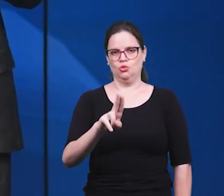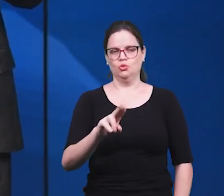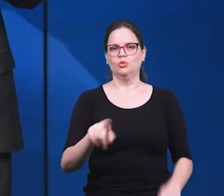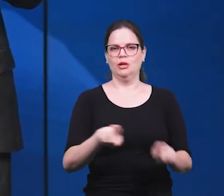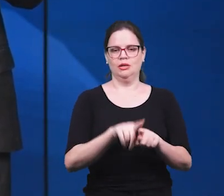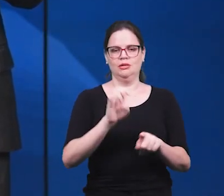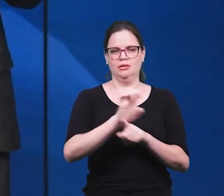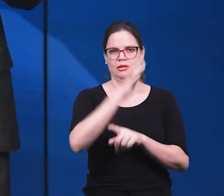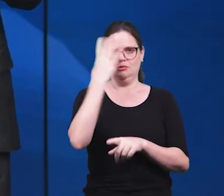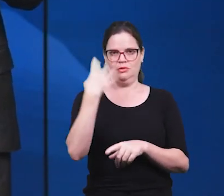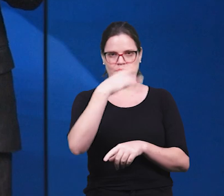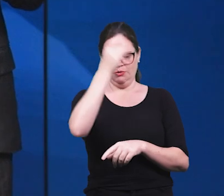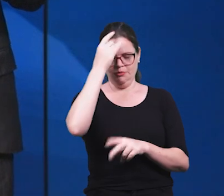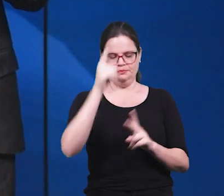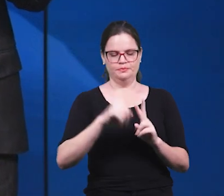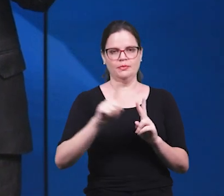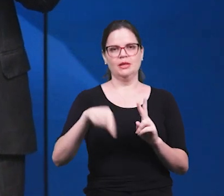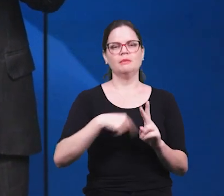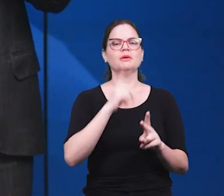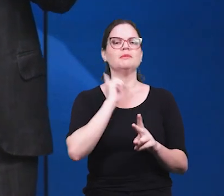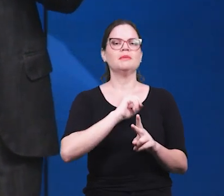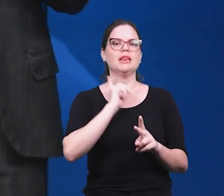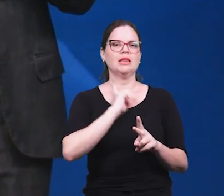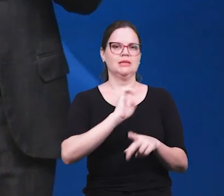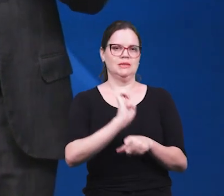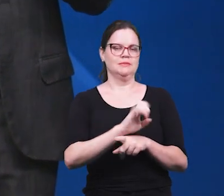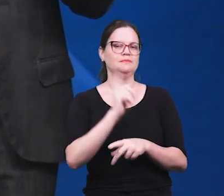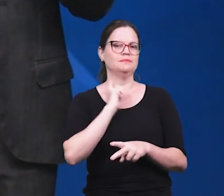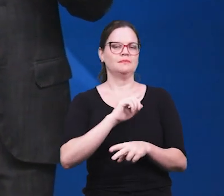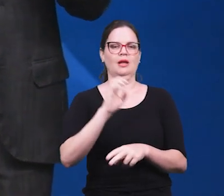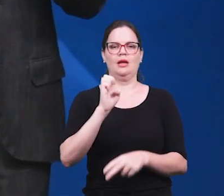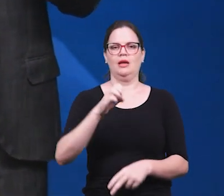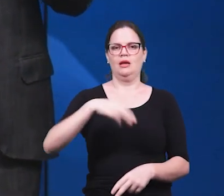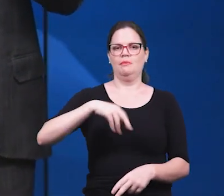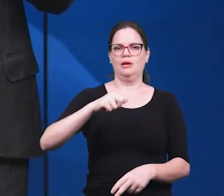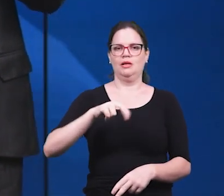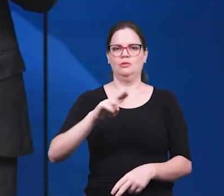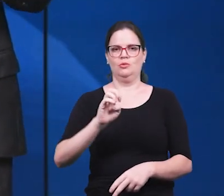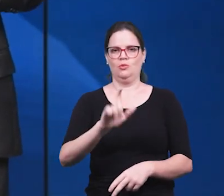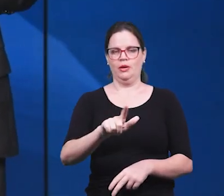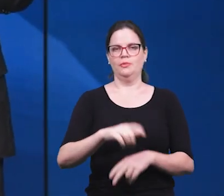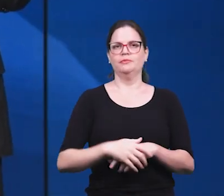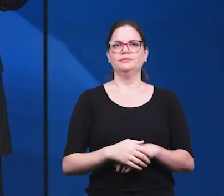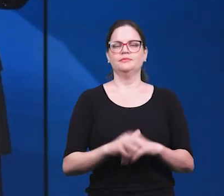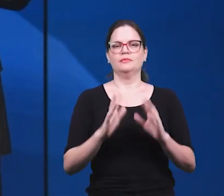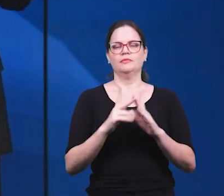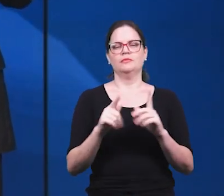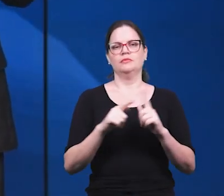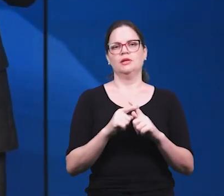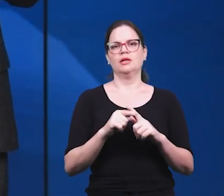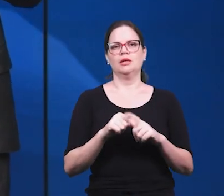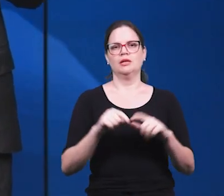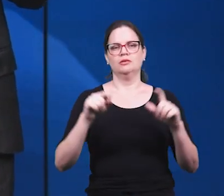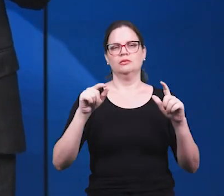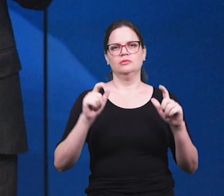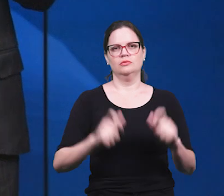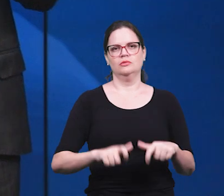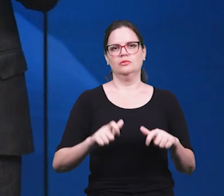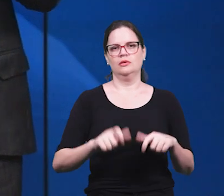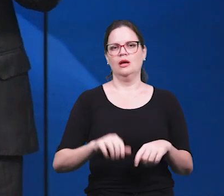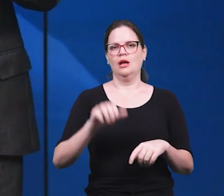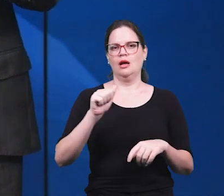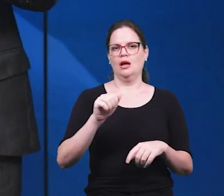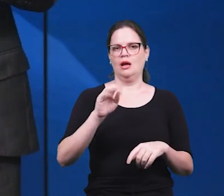Espírito Santo. E depois nós vamos para o estado de Minas Gerais, e o Emanuel Bastos, que é lá da cidade de Abadia